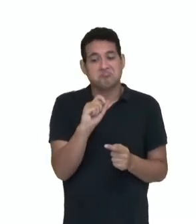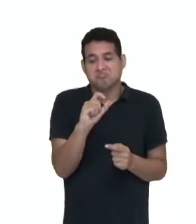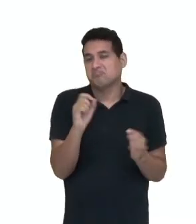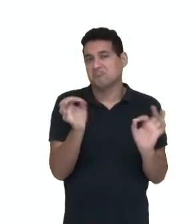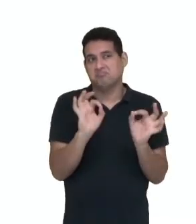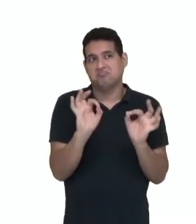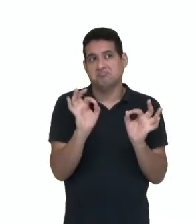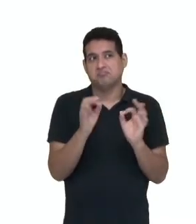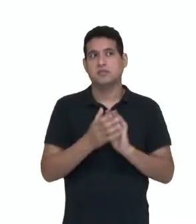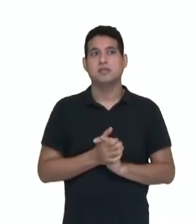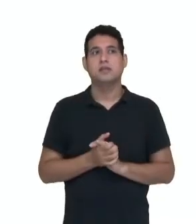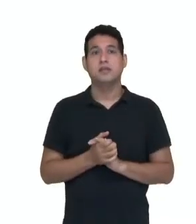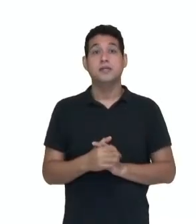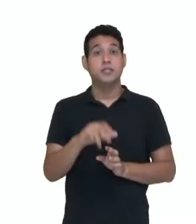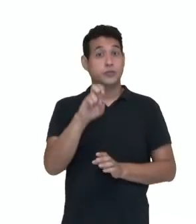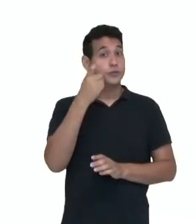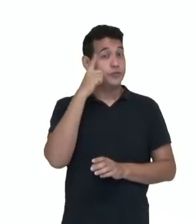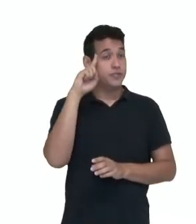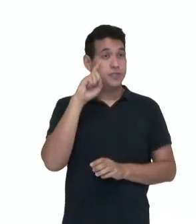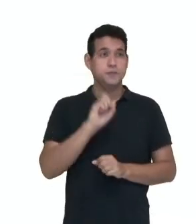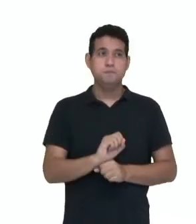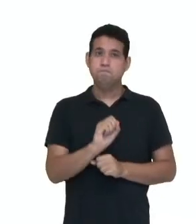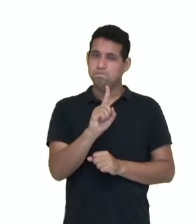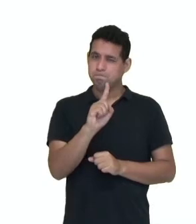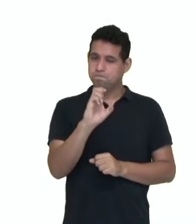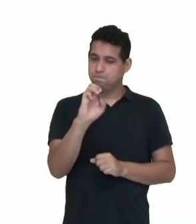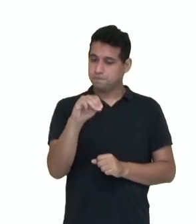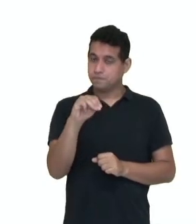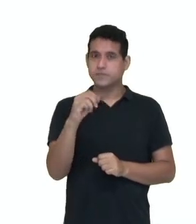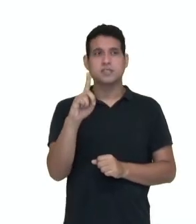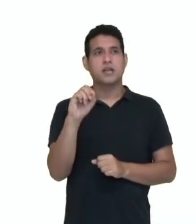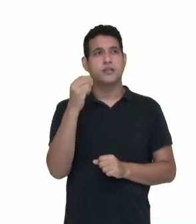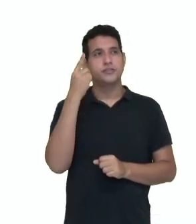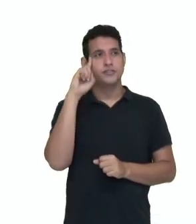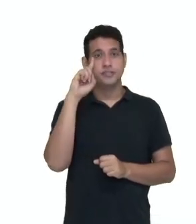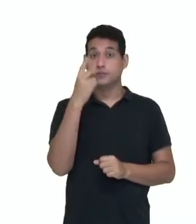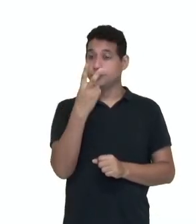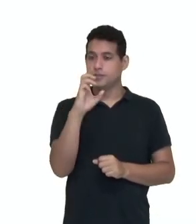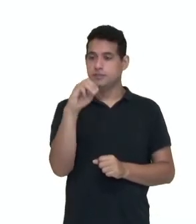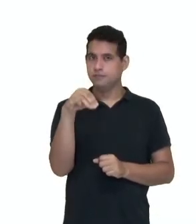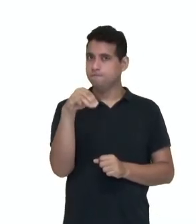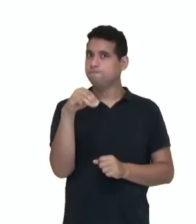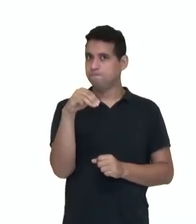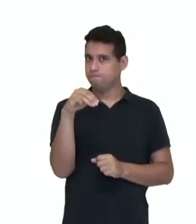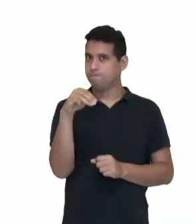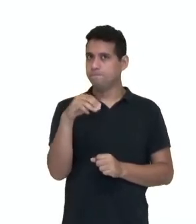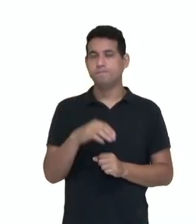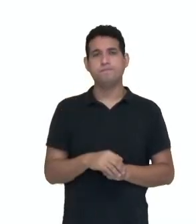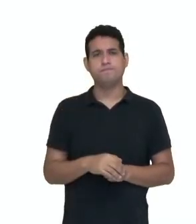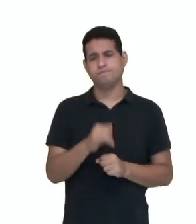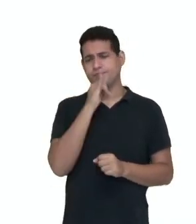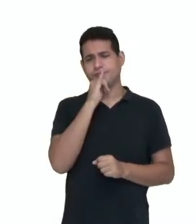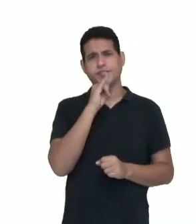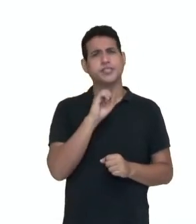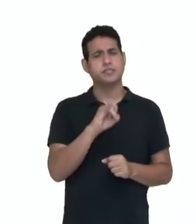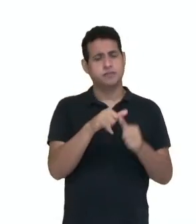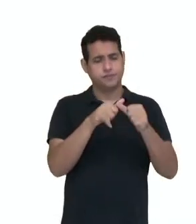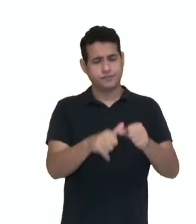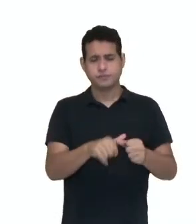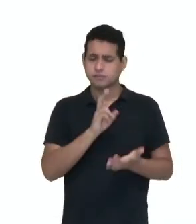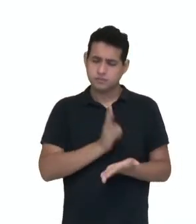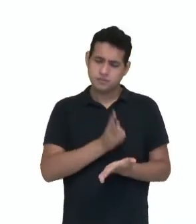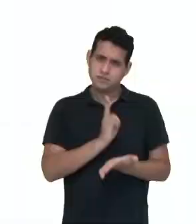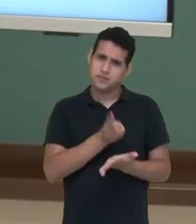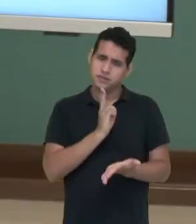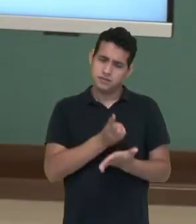sentido. 5 dias, 1 centímetro. 10 dias, 2 centímetros. Se for mantida sempre